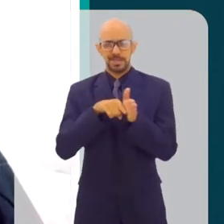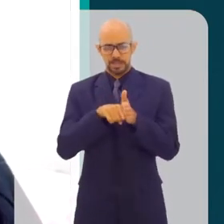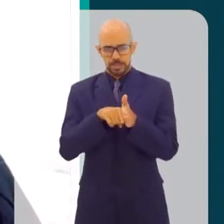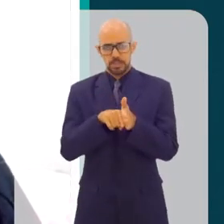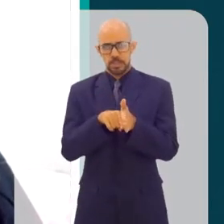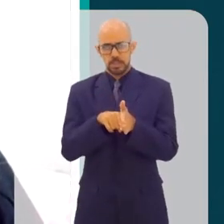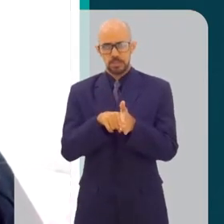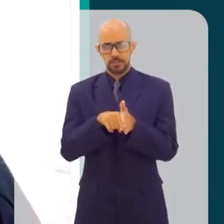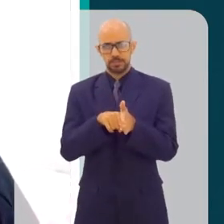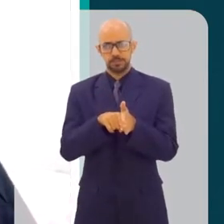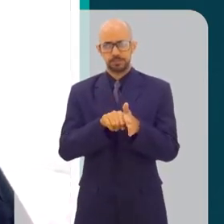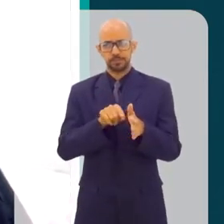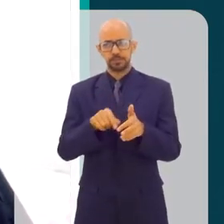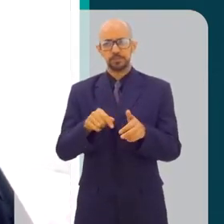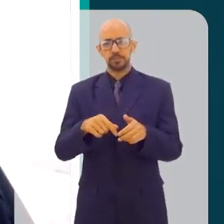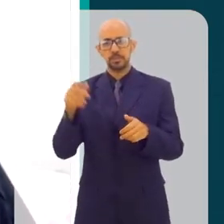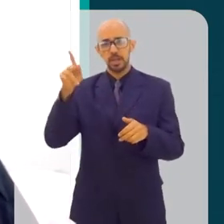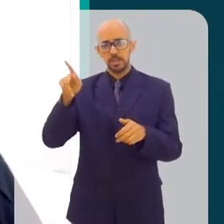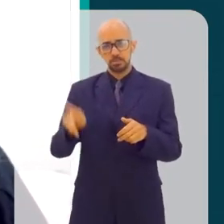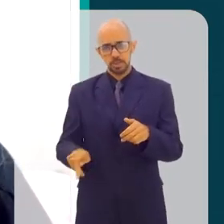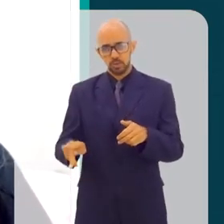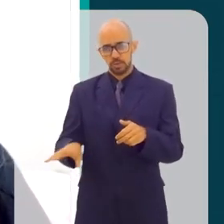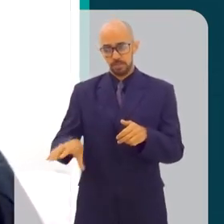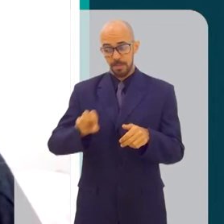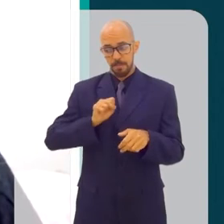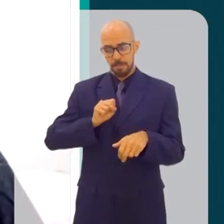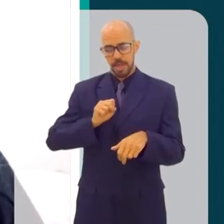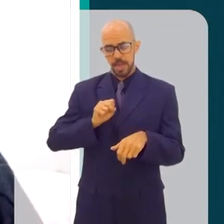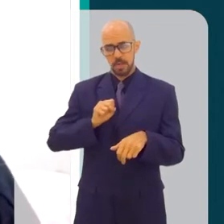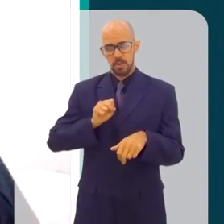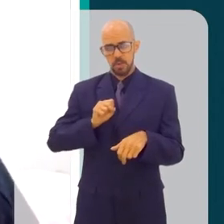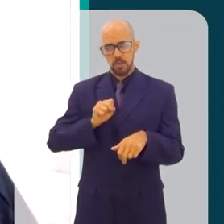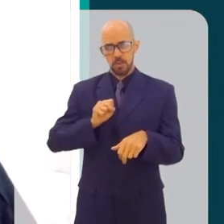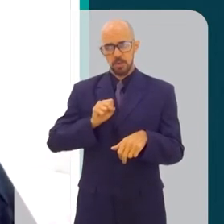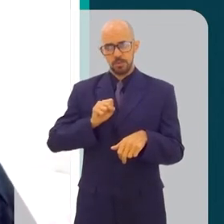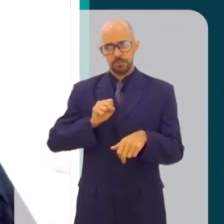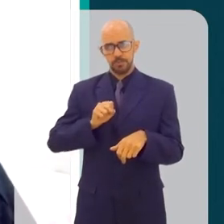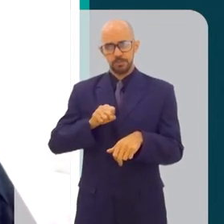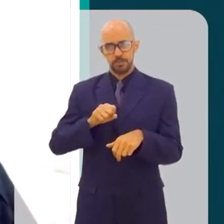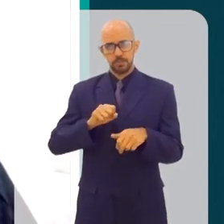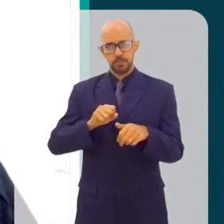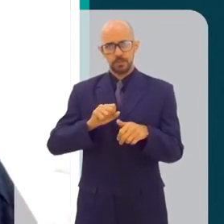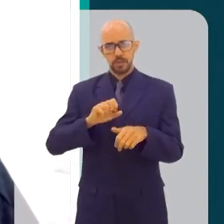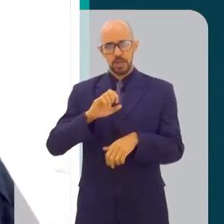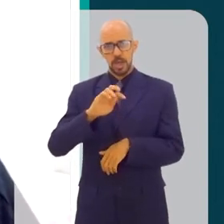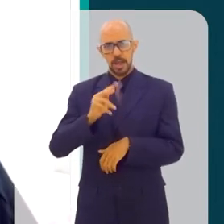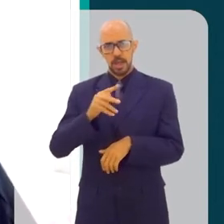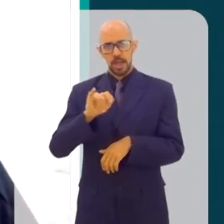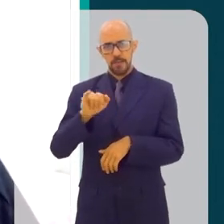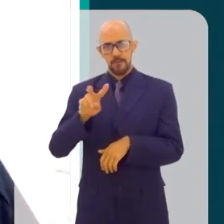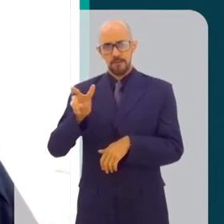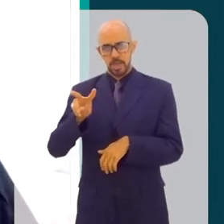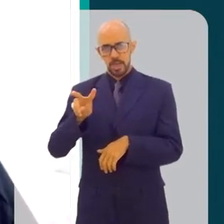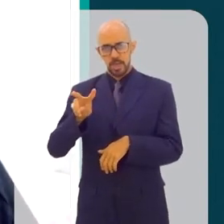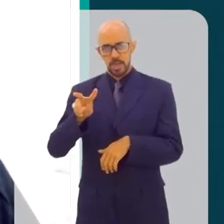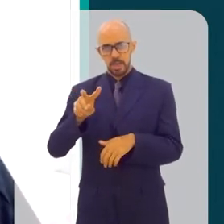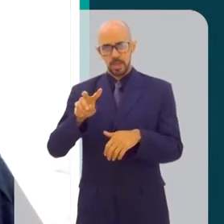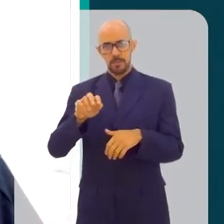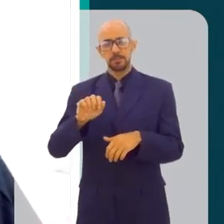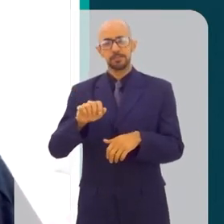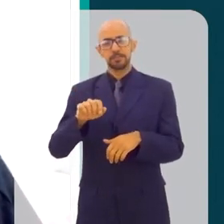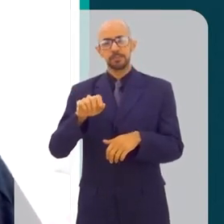Tem uma pesquisa que diz que as pessoas mais contaminadas, por exemplo, com HIV e